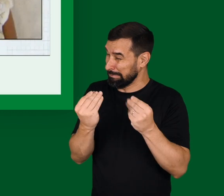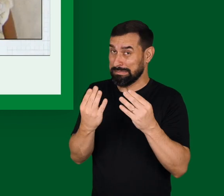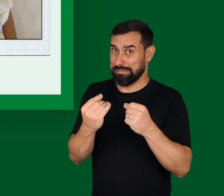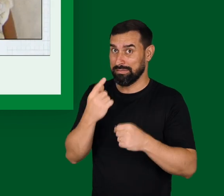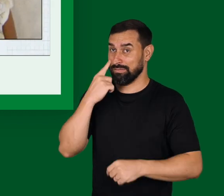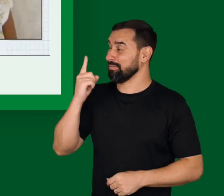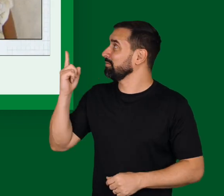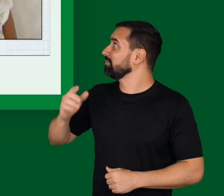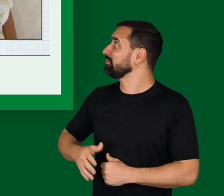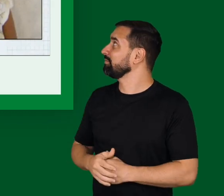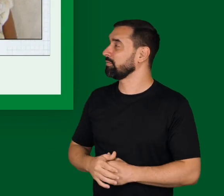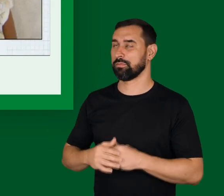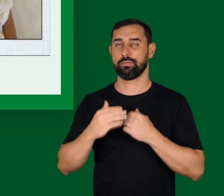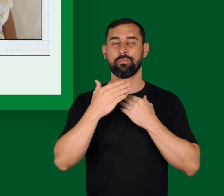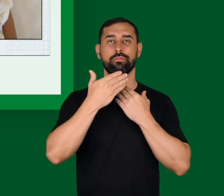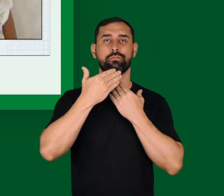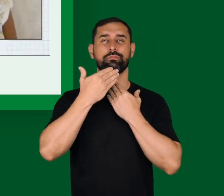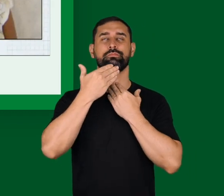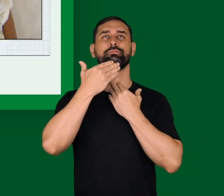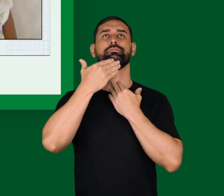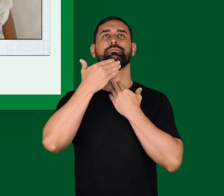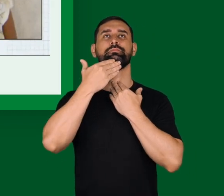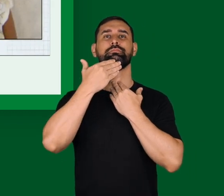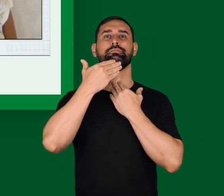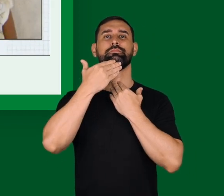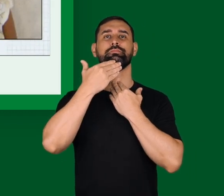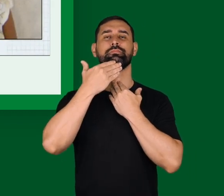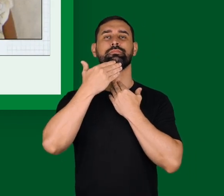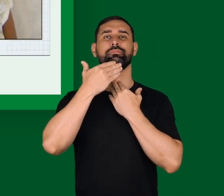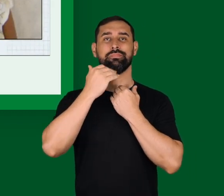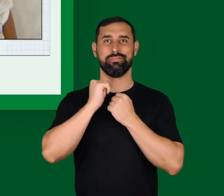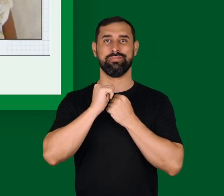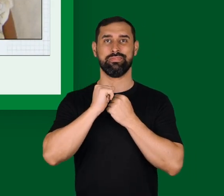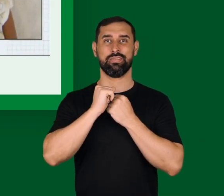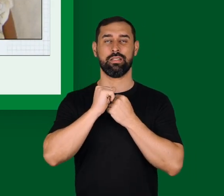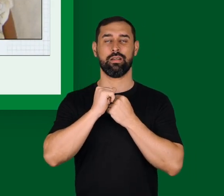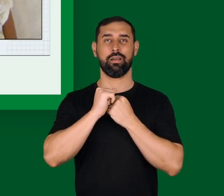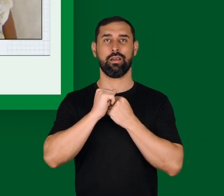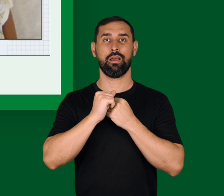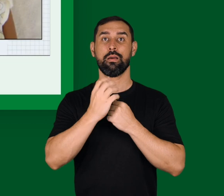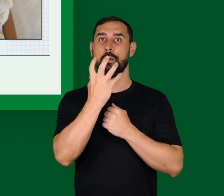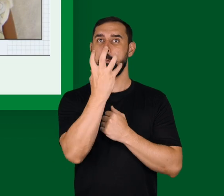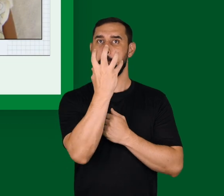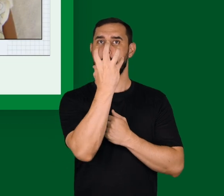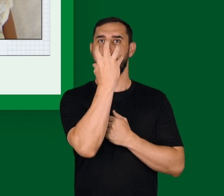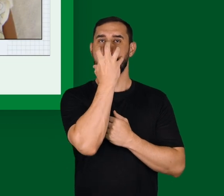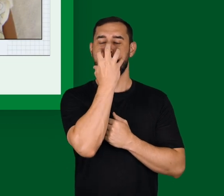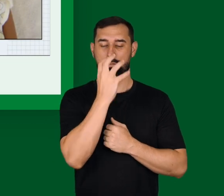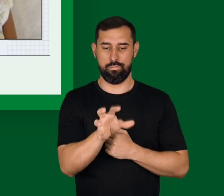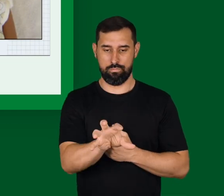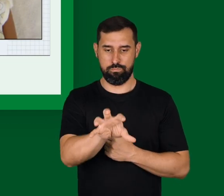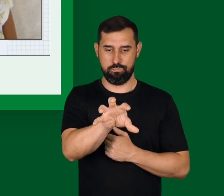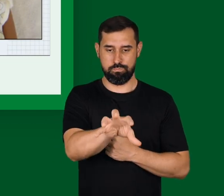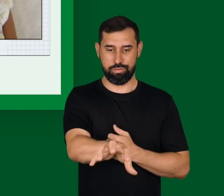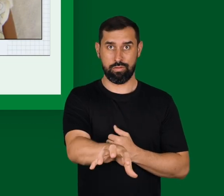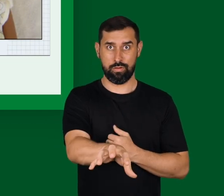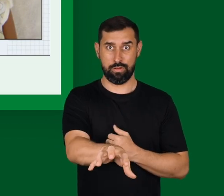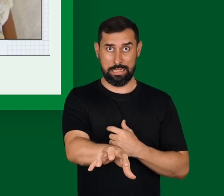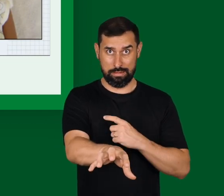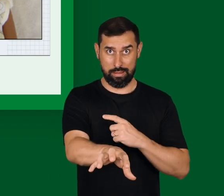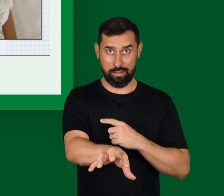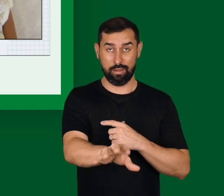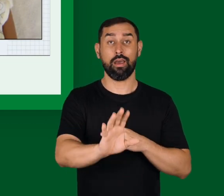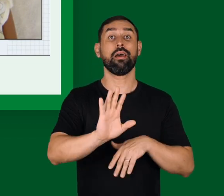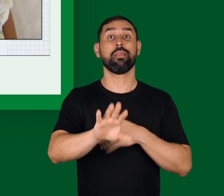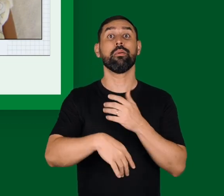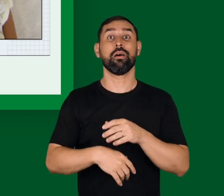bastante essa posição, onde a gente tem a elevação do mento, né, uma posição de conforto e o posicionamento da máscara,